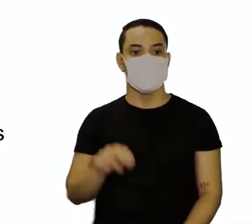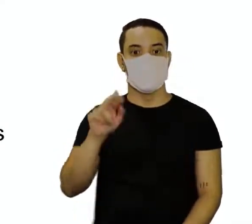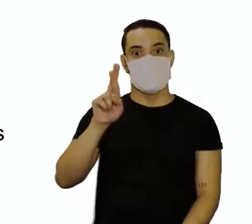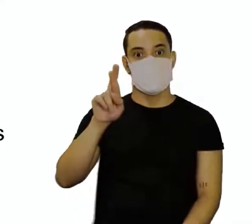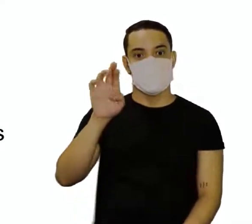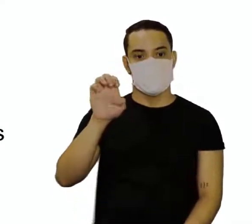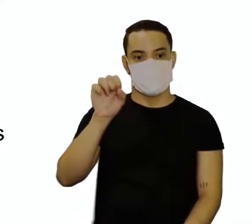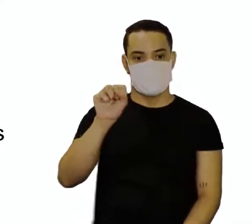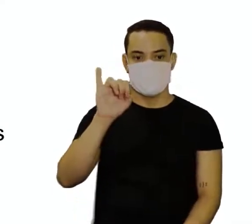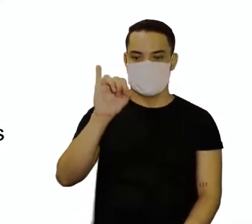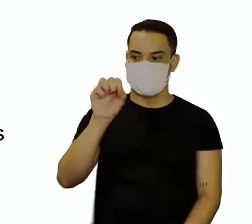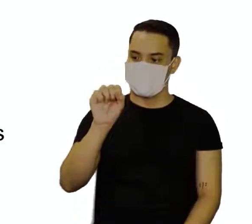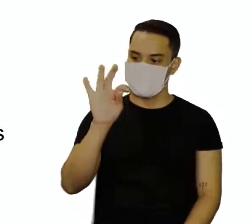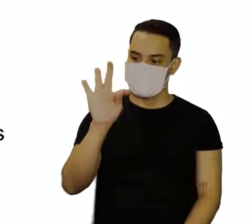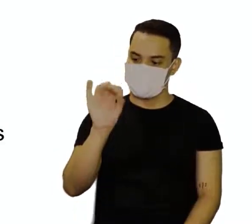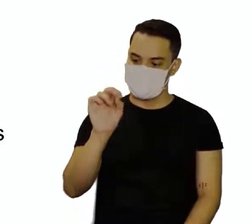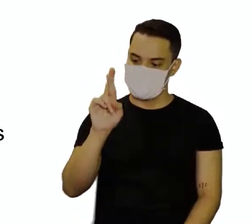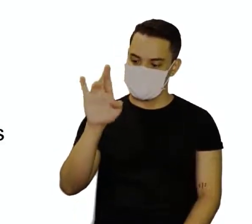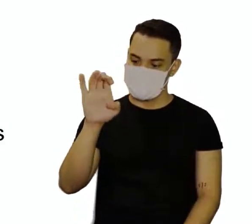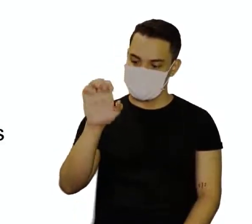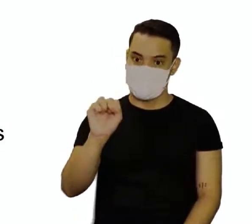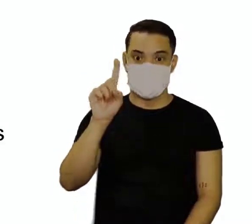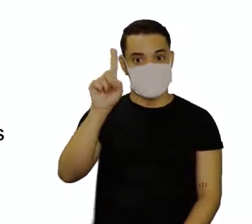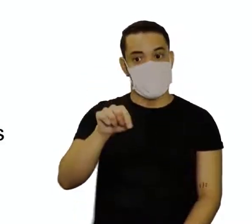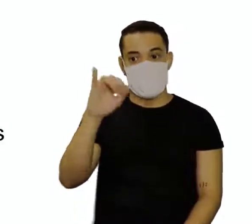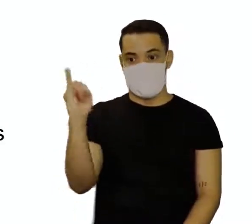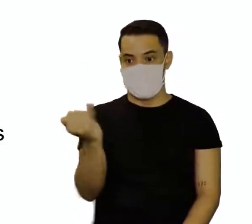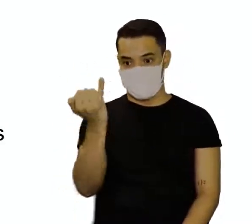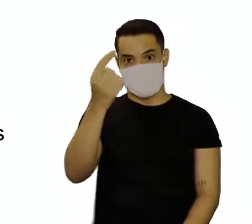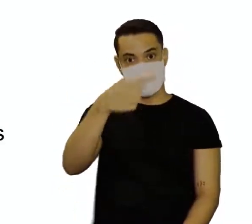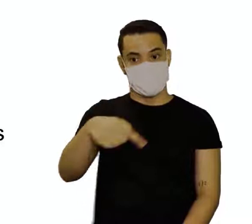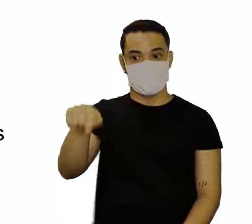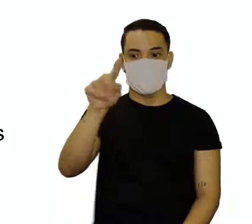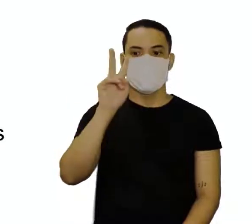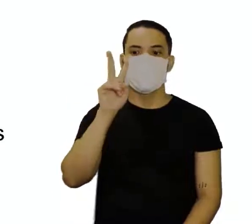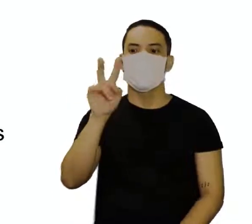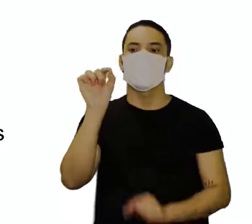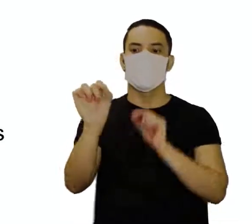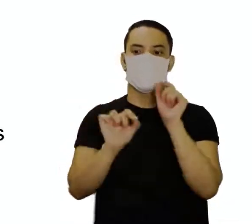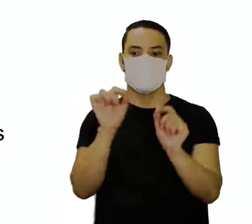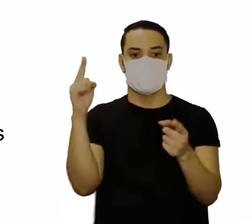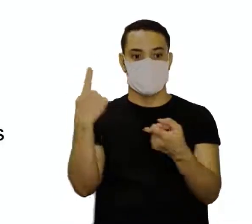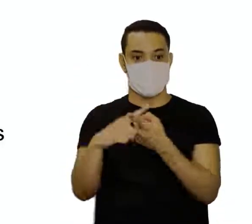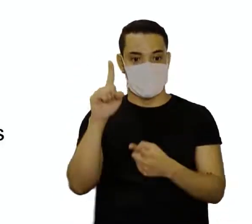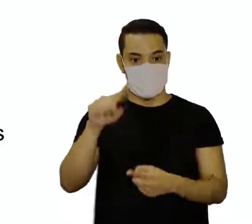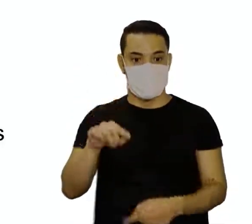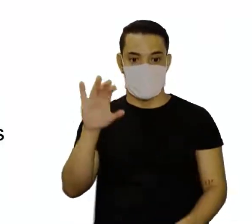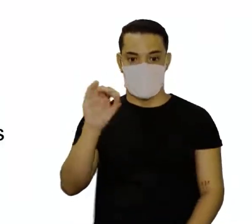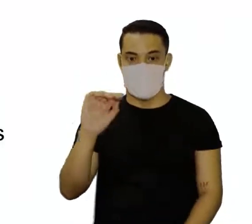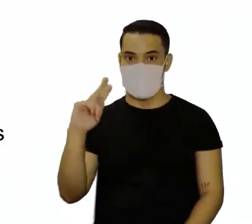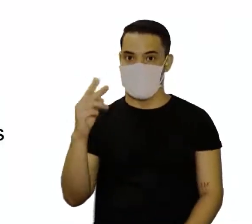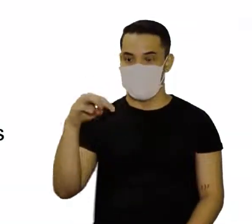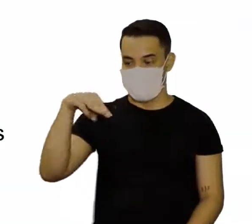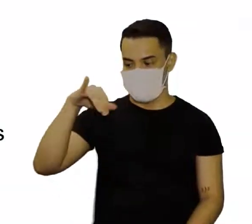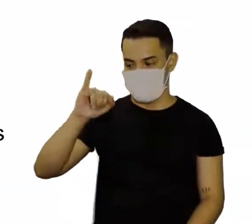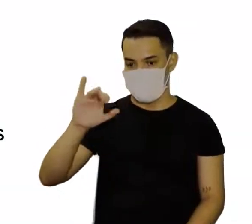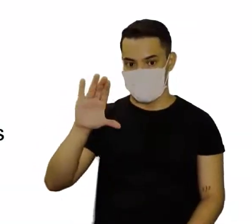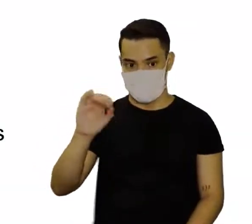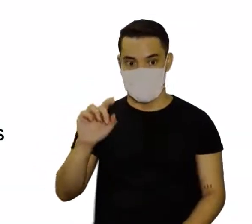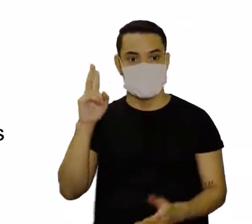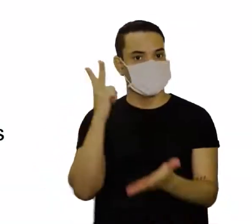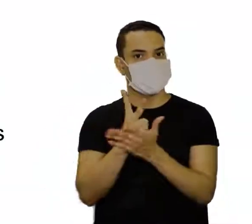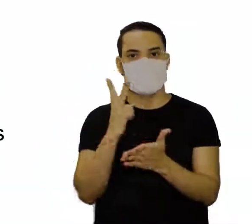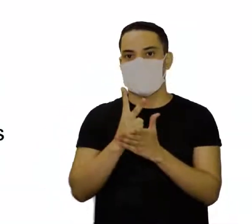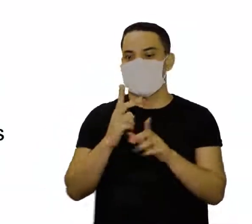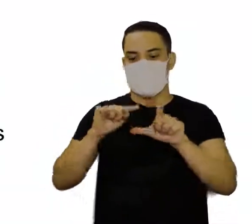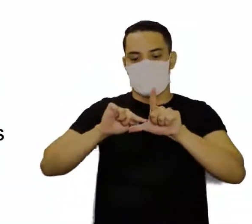Resistores, é bem importante você visualizar que resistor, quando ele é ômico, ele é linear, né?